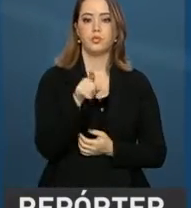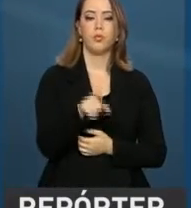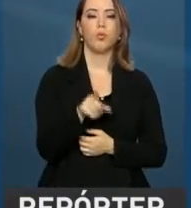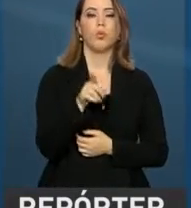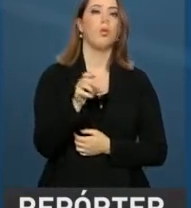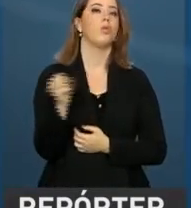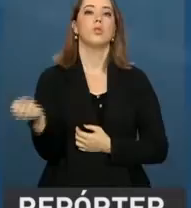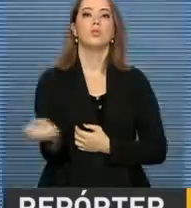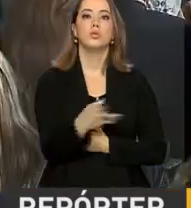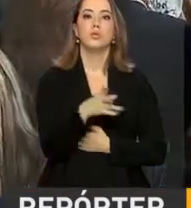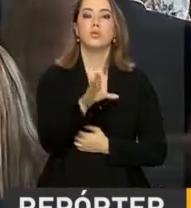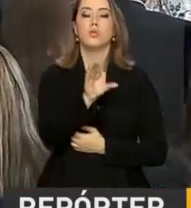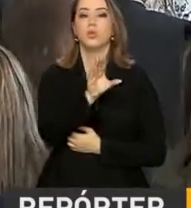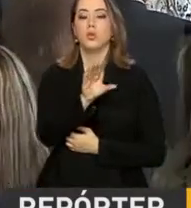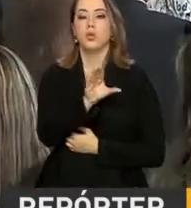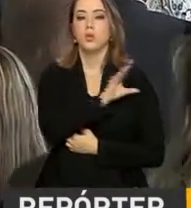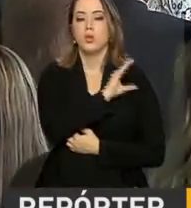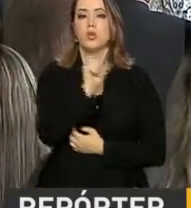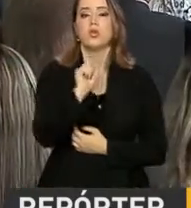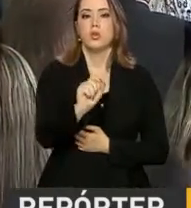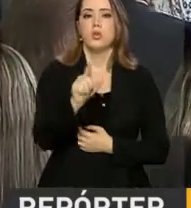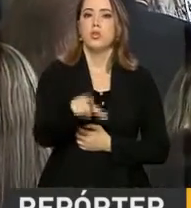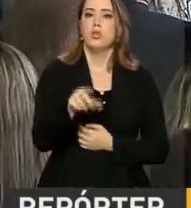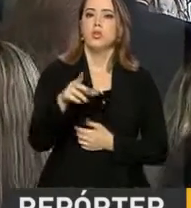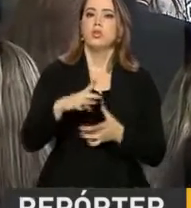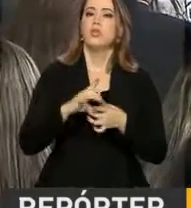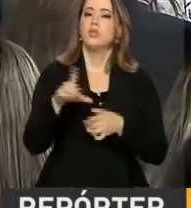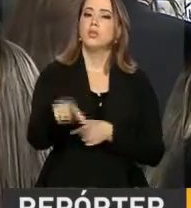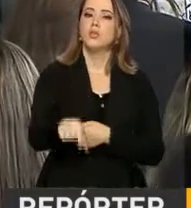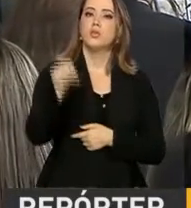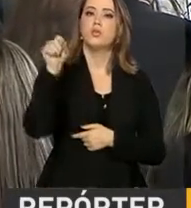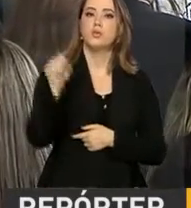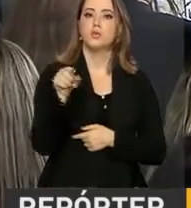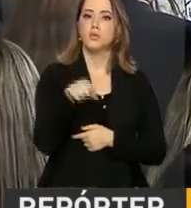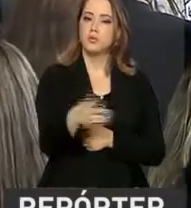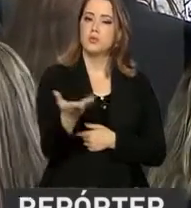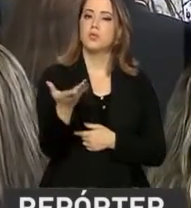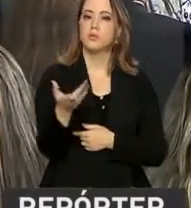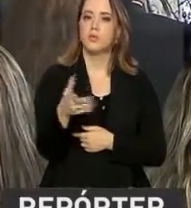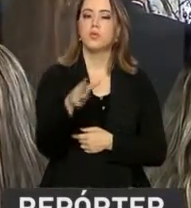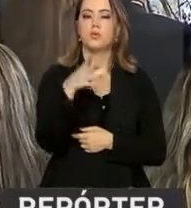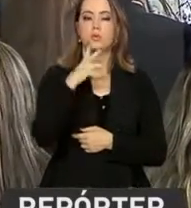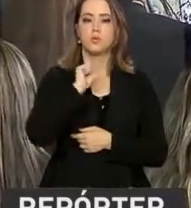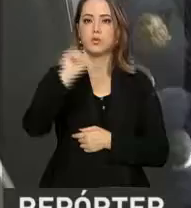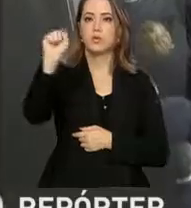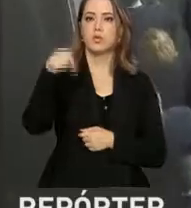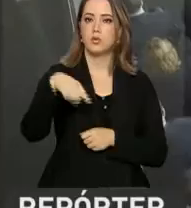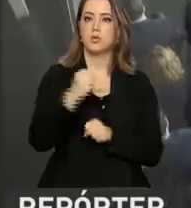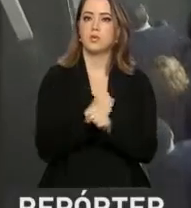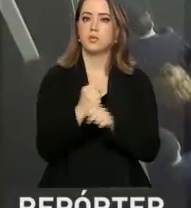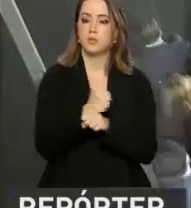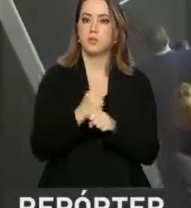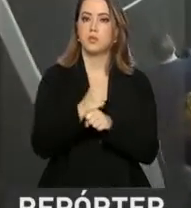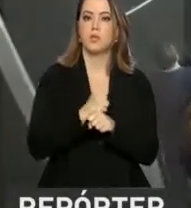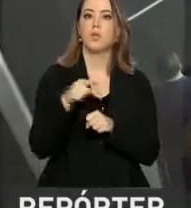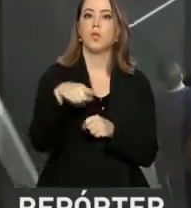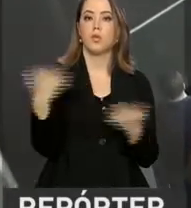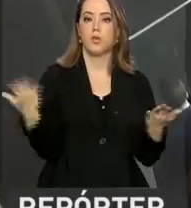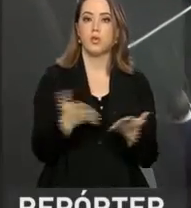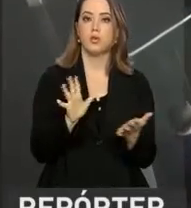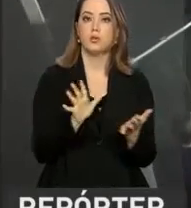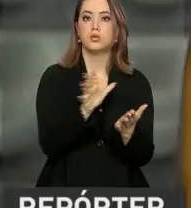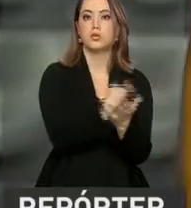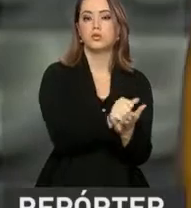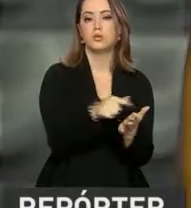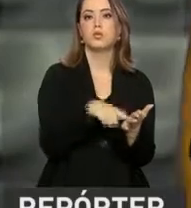chefe da Defensoria Pública Federal foi indicado ao cargo pela Presidência da República em abril deste ano. Na cerimônia de posse,